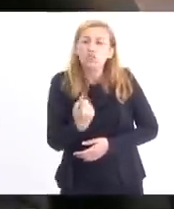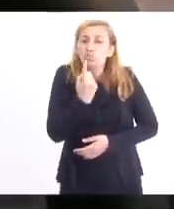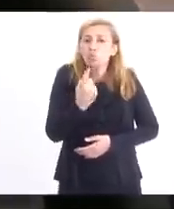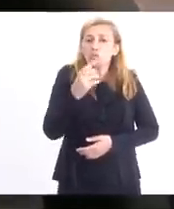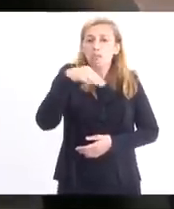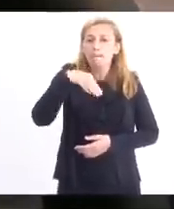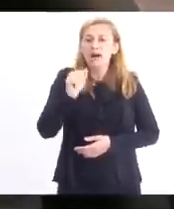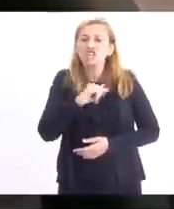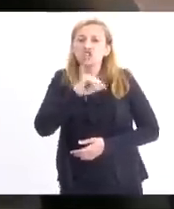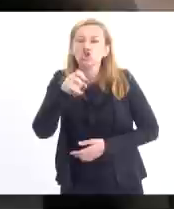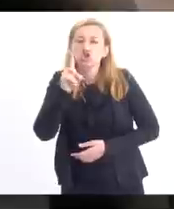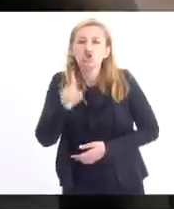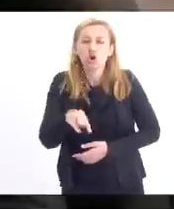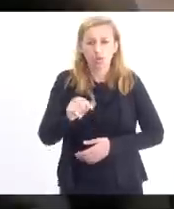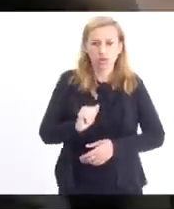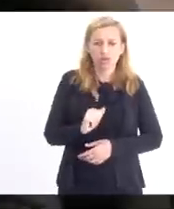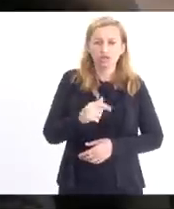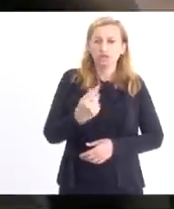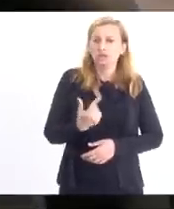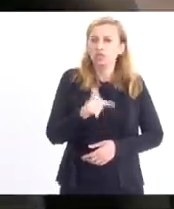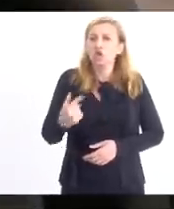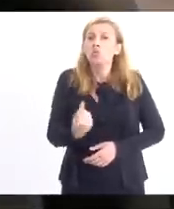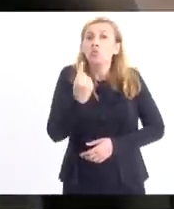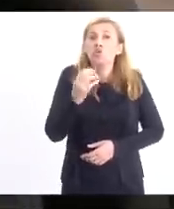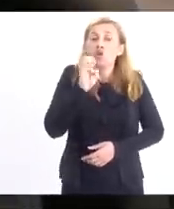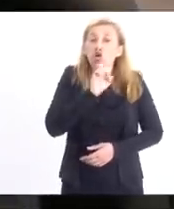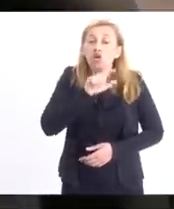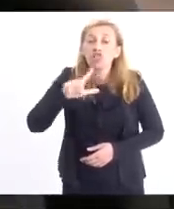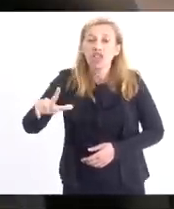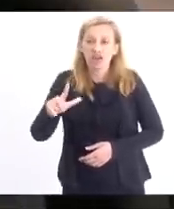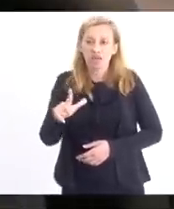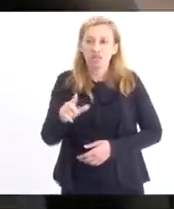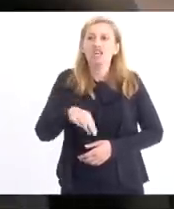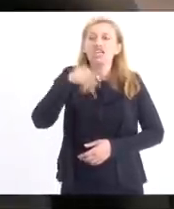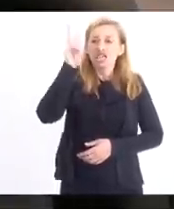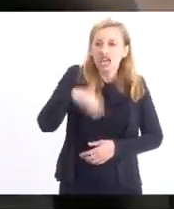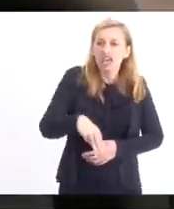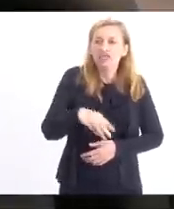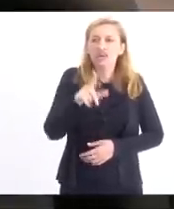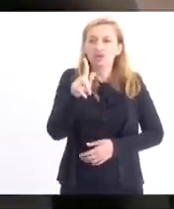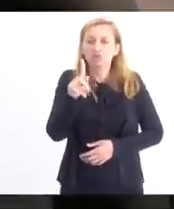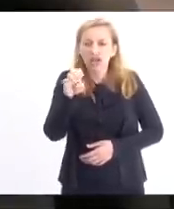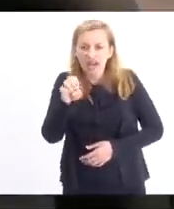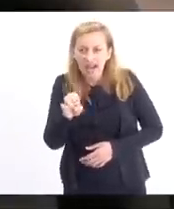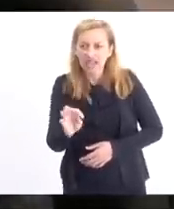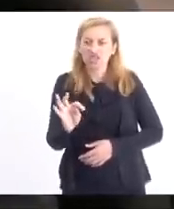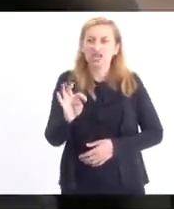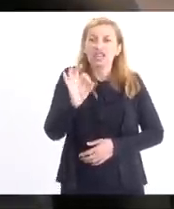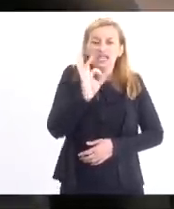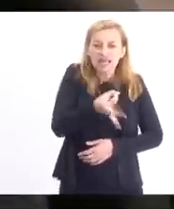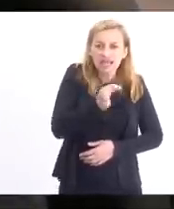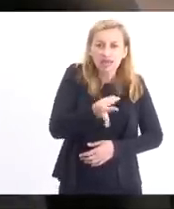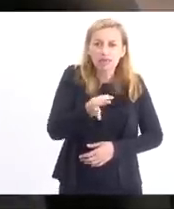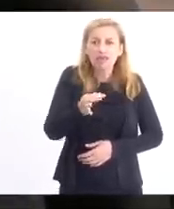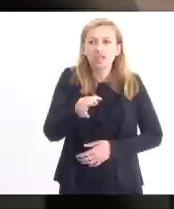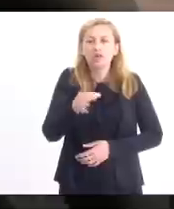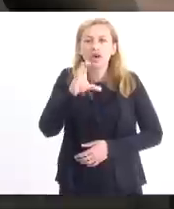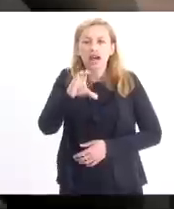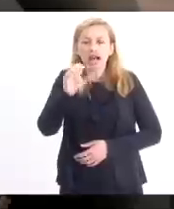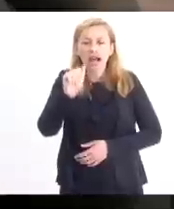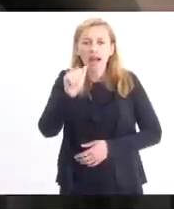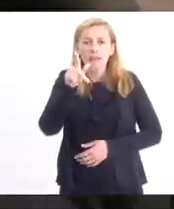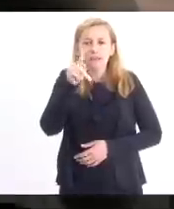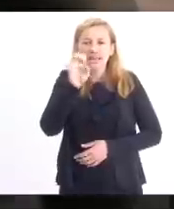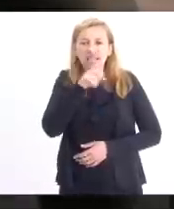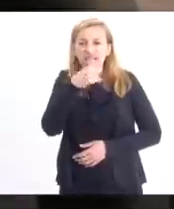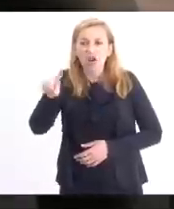tenente-coronel no GAT. Não tem um coronel no GAT. Quem fica no GAT, no máximo, é um capitão.